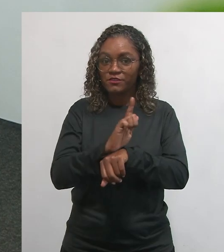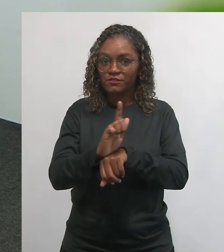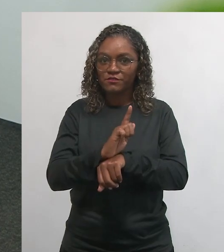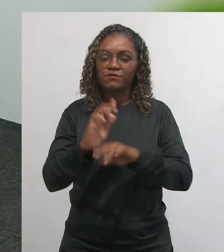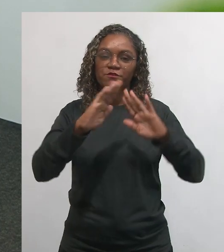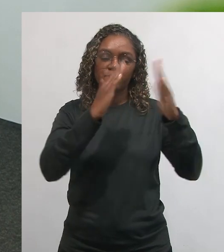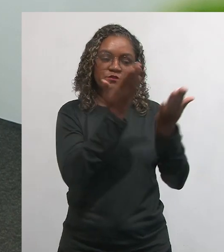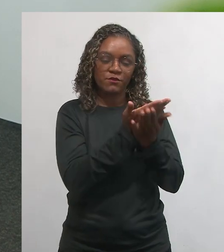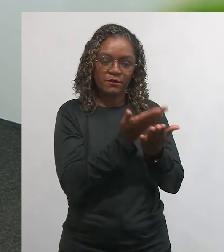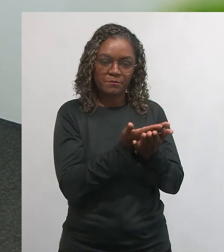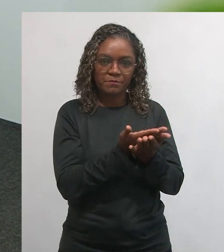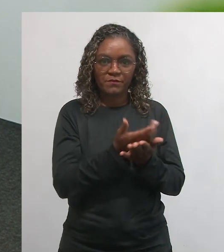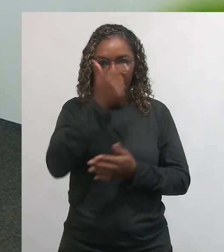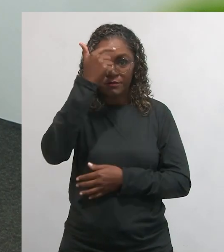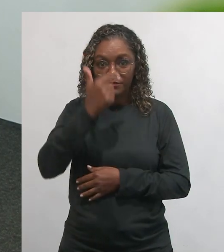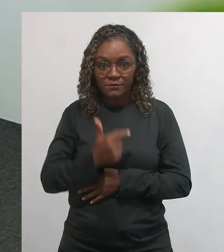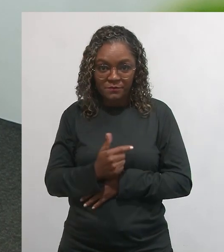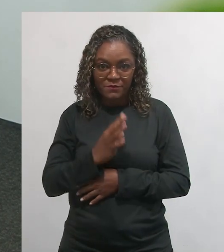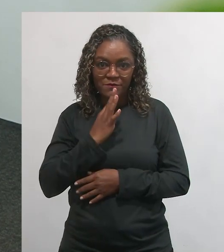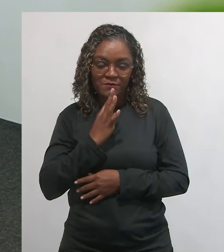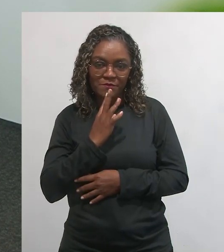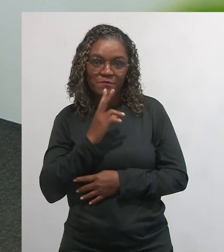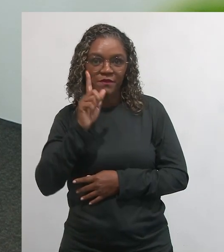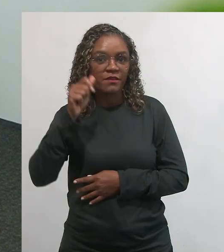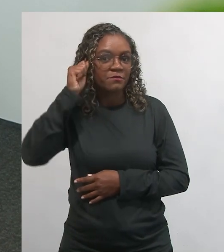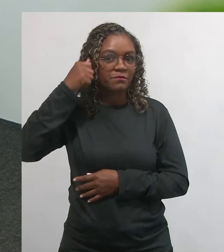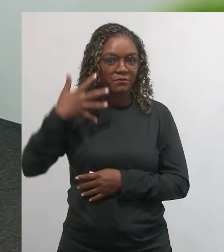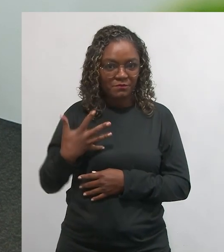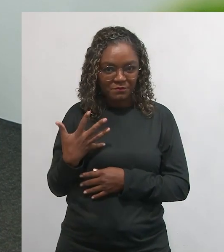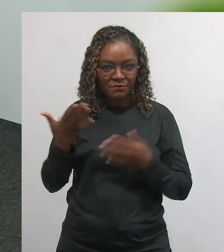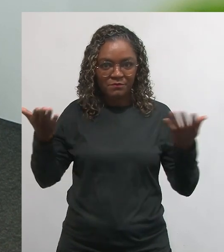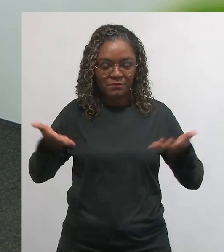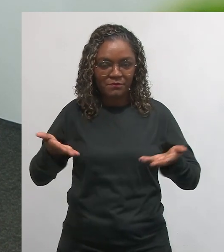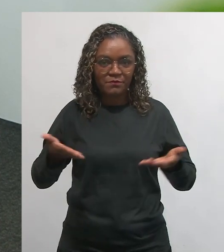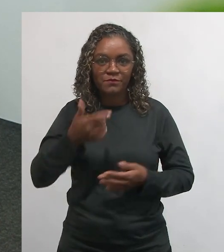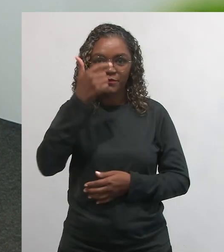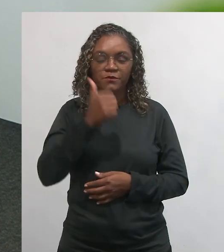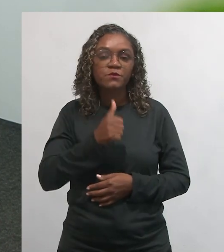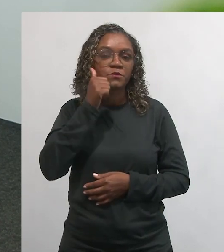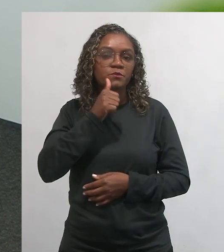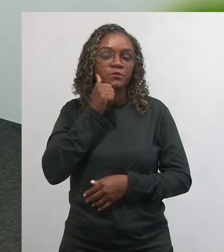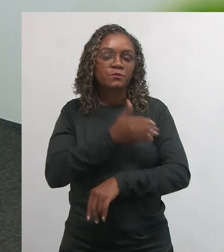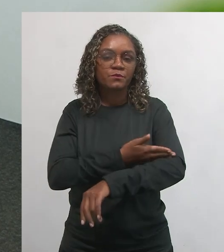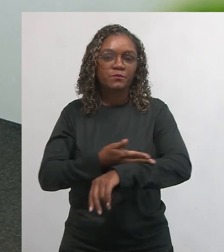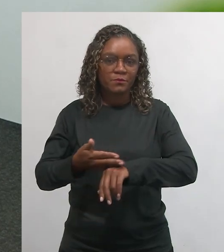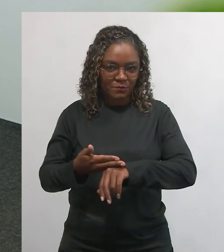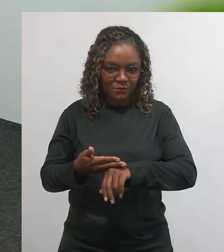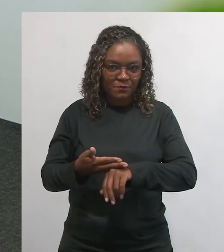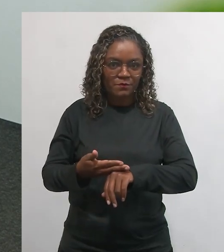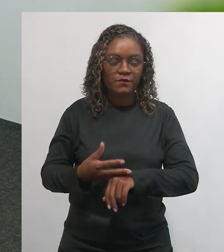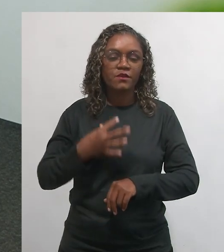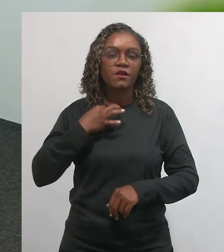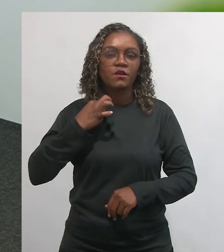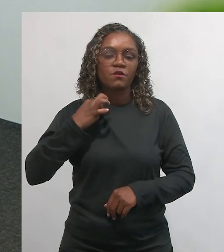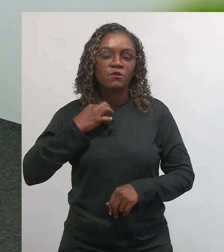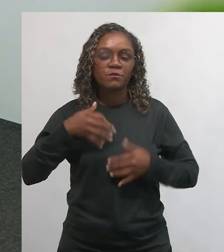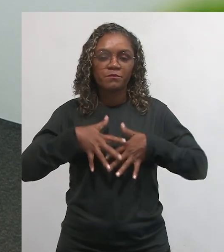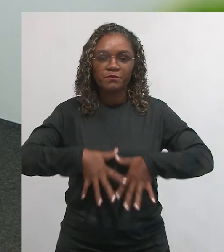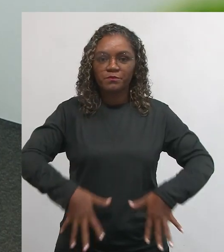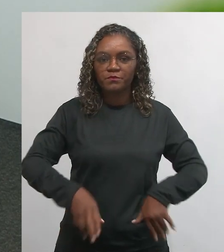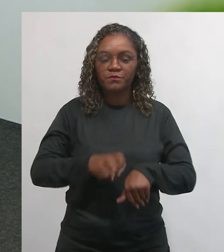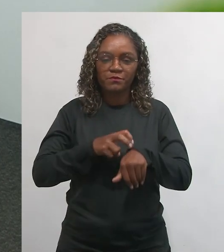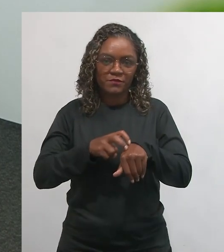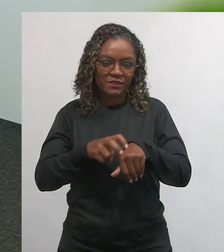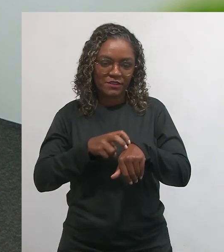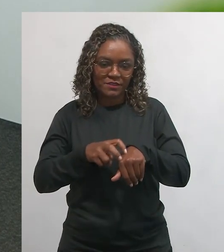que você me conheça, eu vou começar com a minha audiodescrição. Eu sou uma mulher branca, trajando um vestido verde